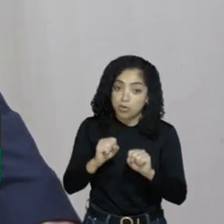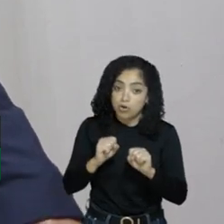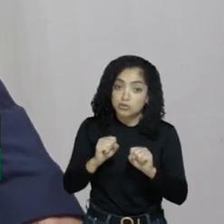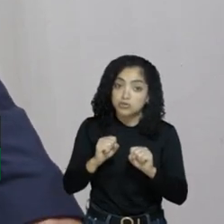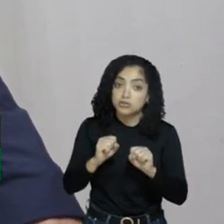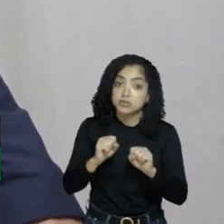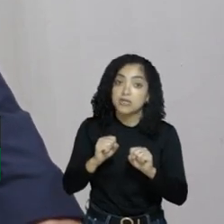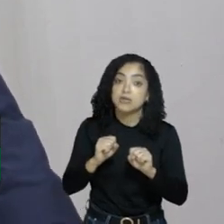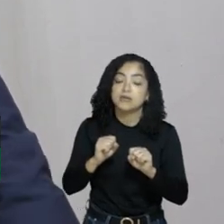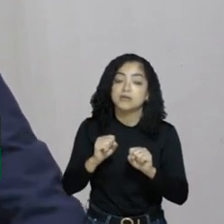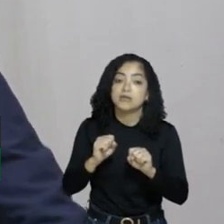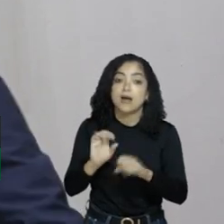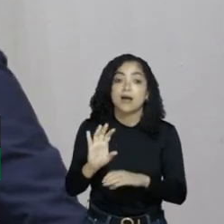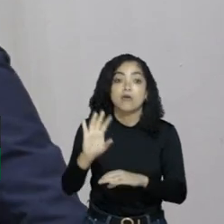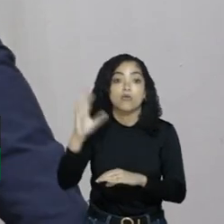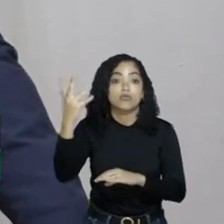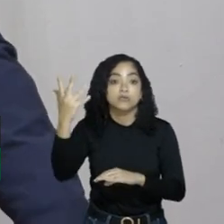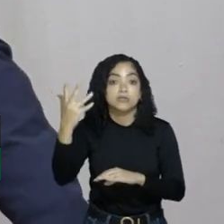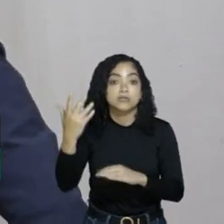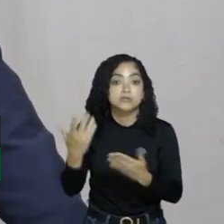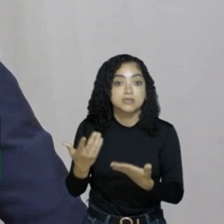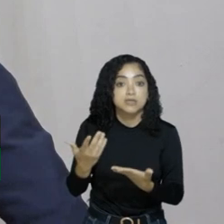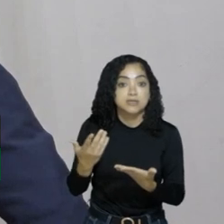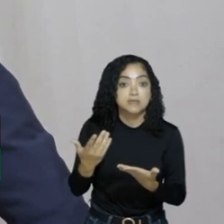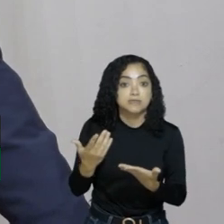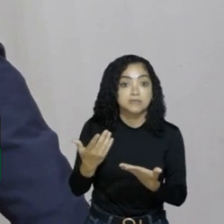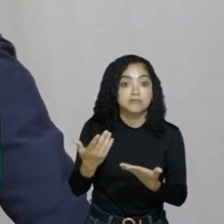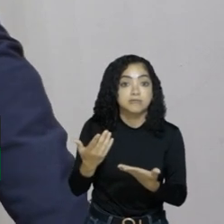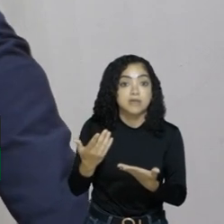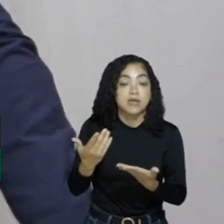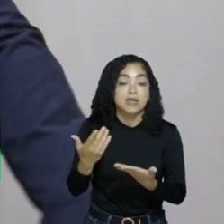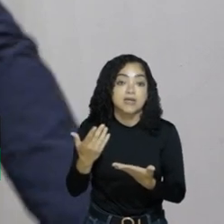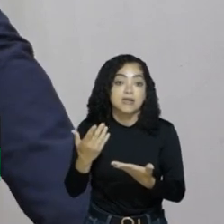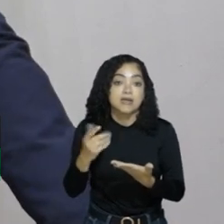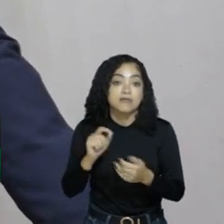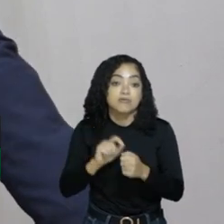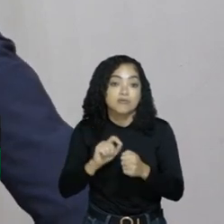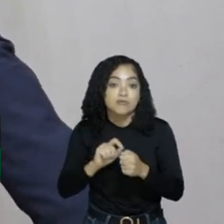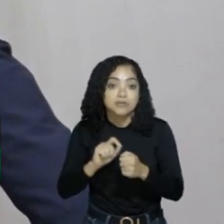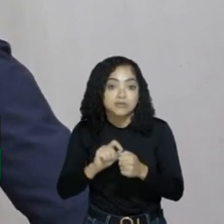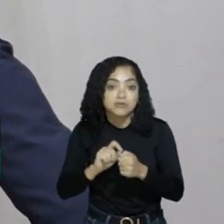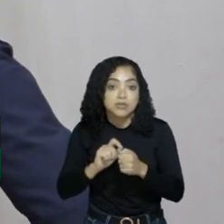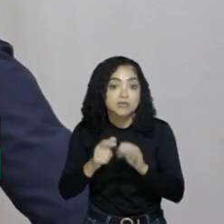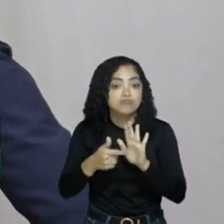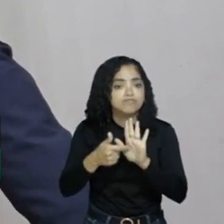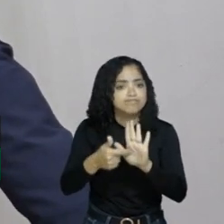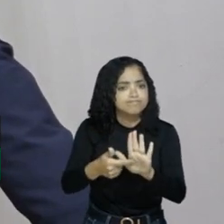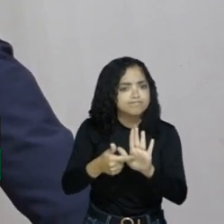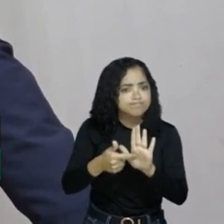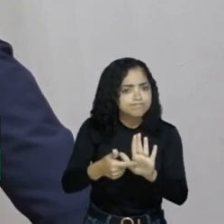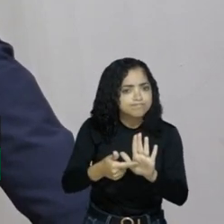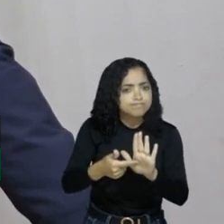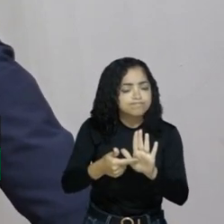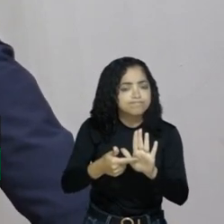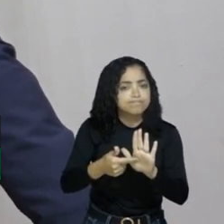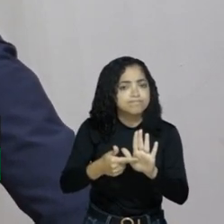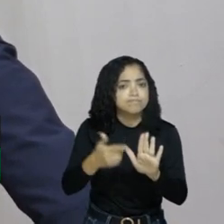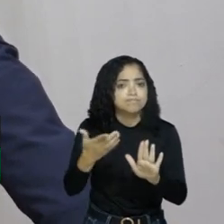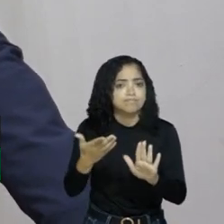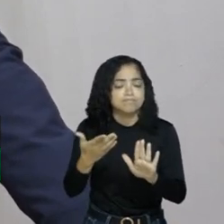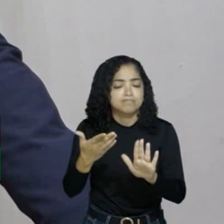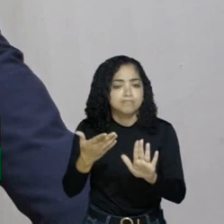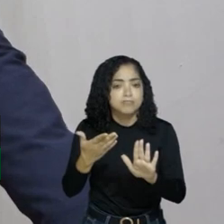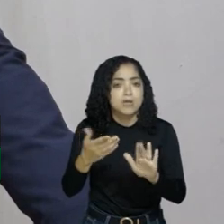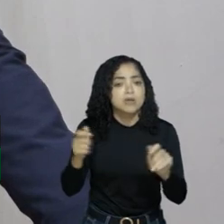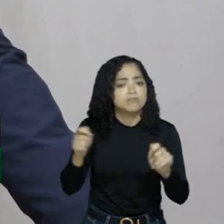gênio para o que possa fazer algo de revelador algo surpreendente algo que